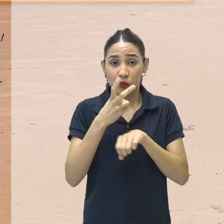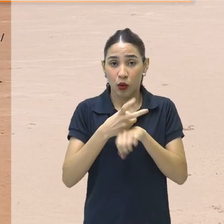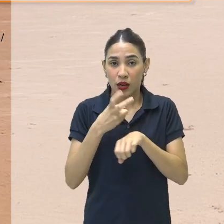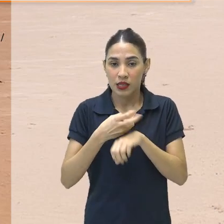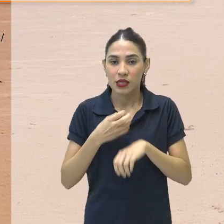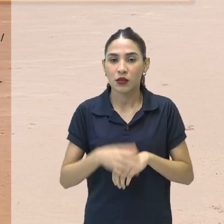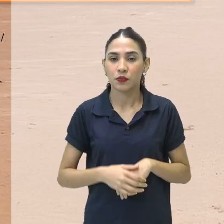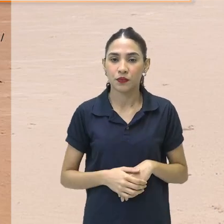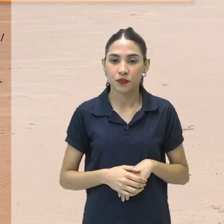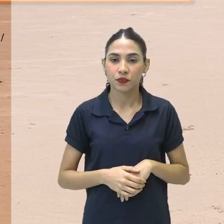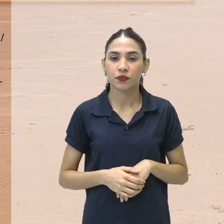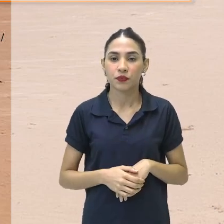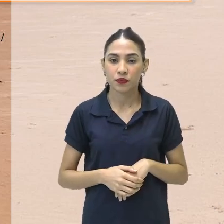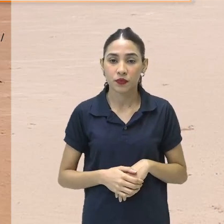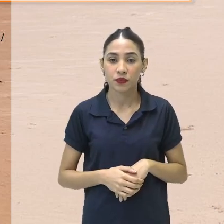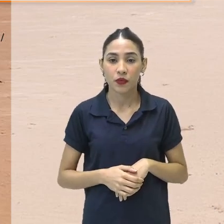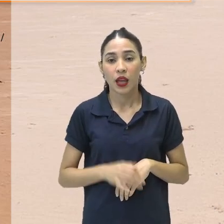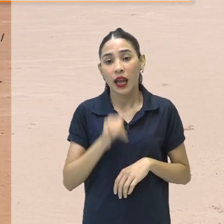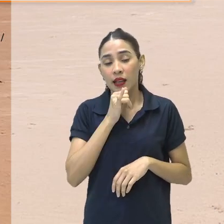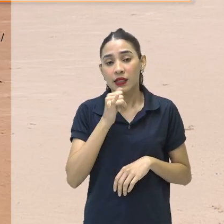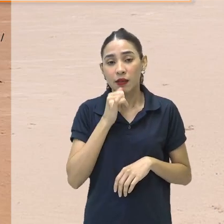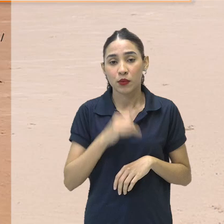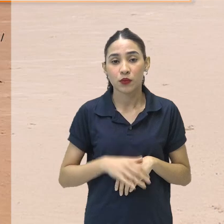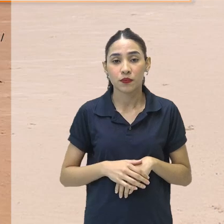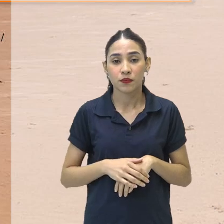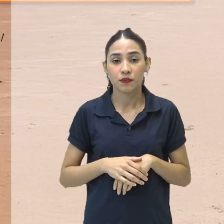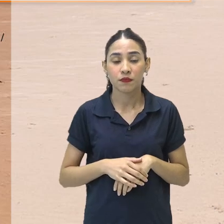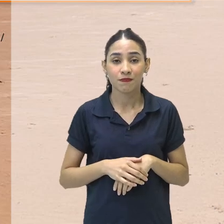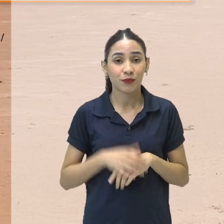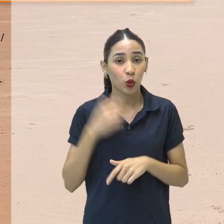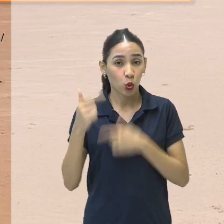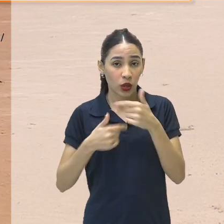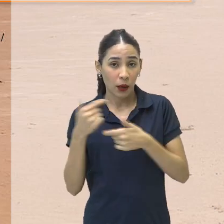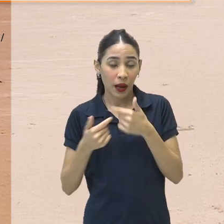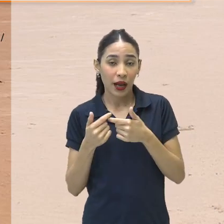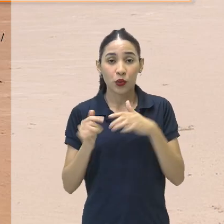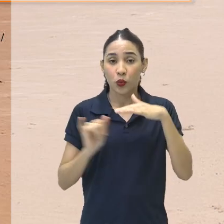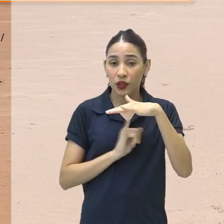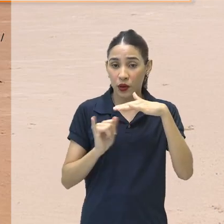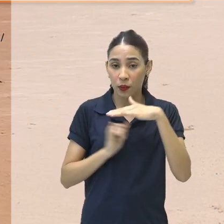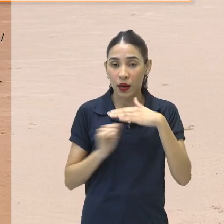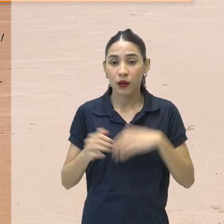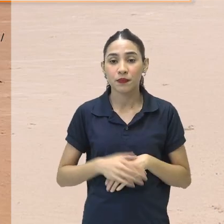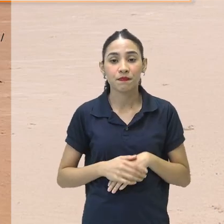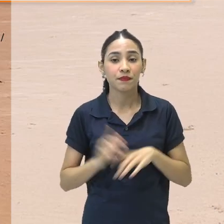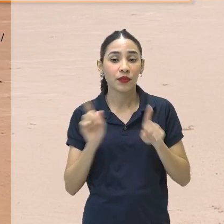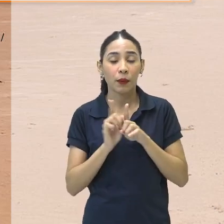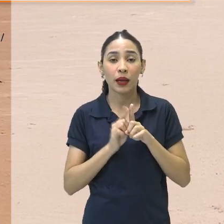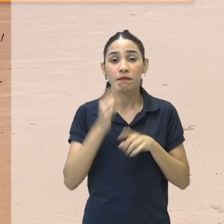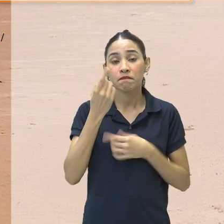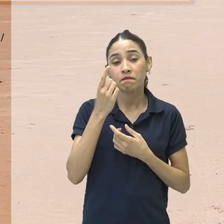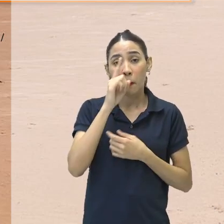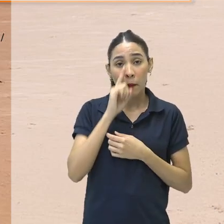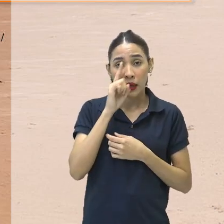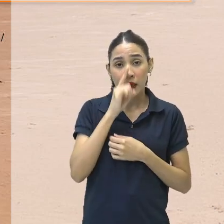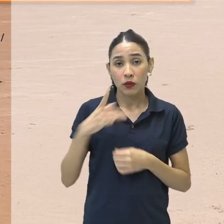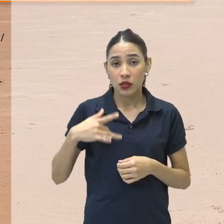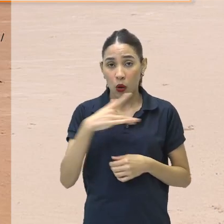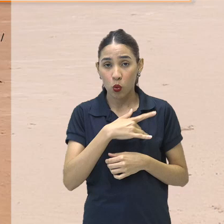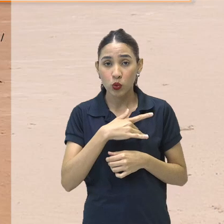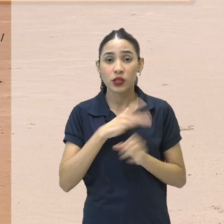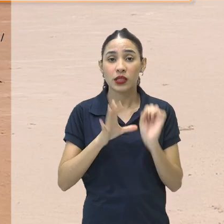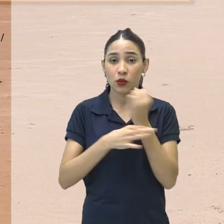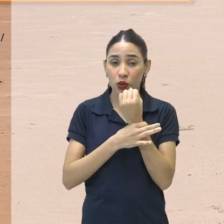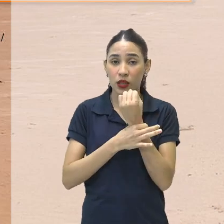exploração por parte, né, desse emprego informal e riscos à saúde e segurança no